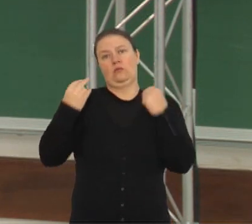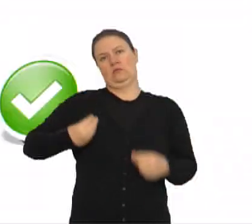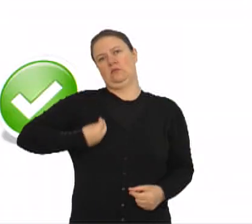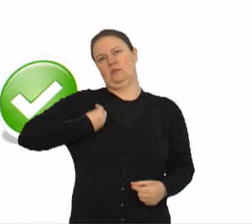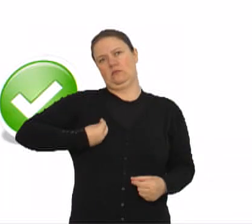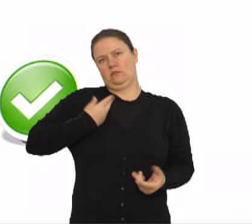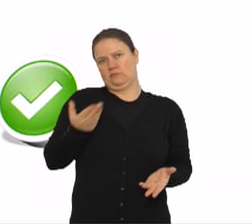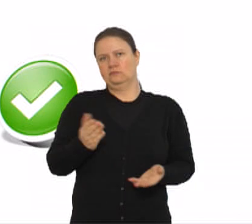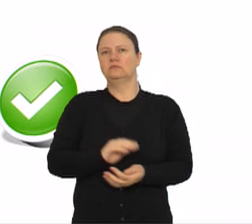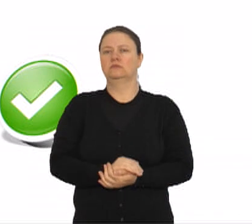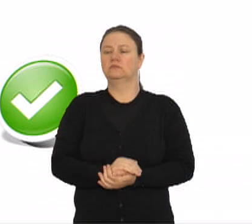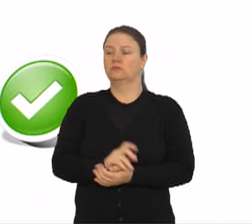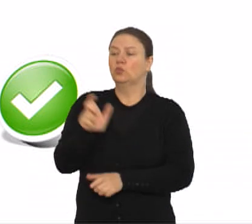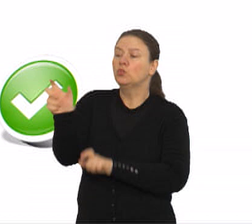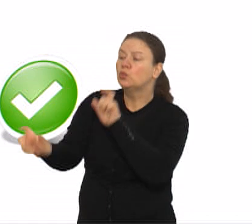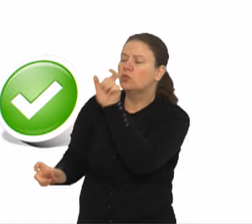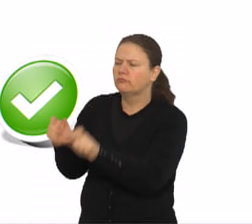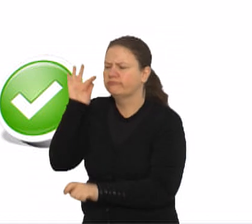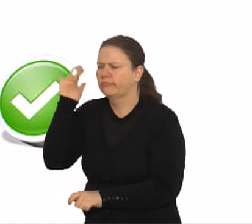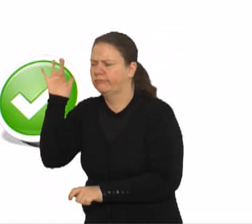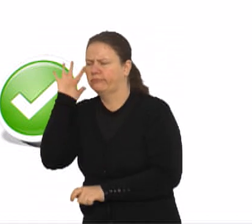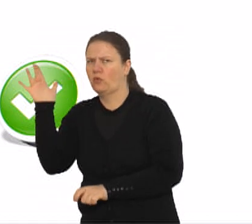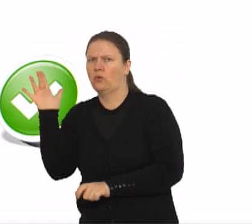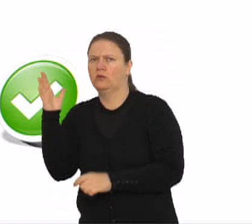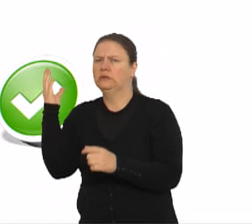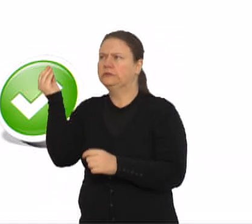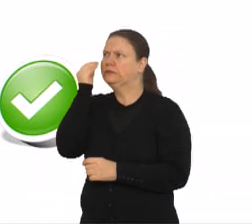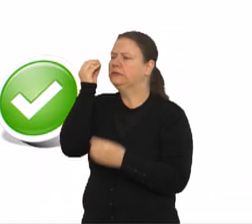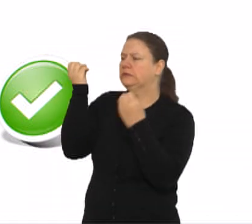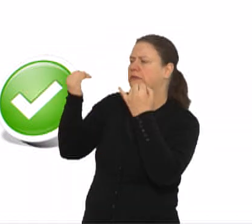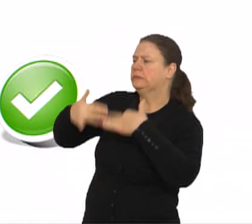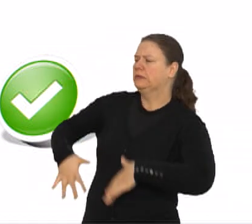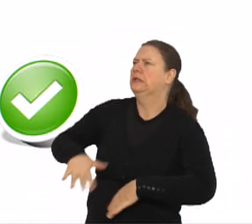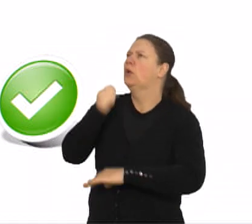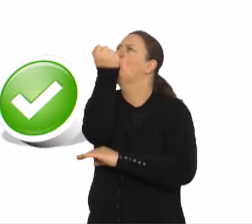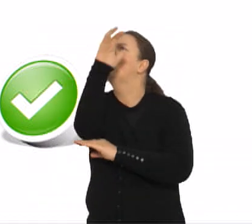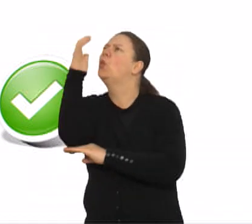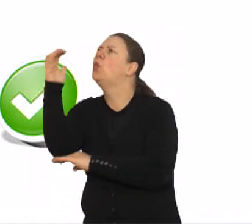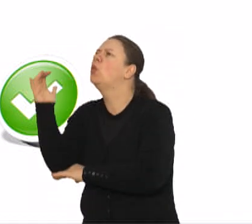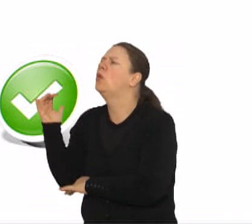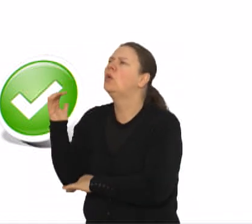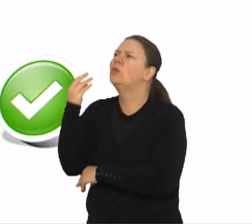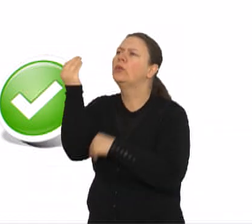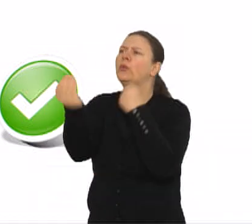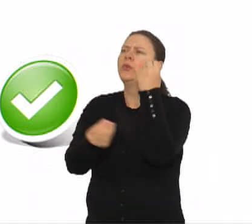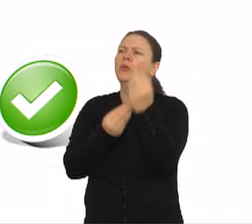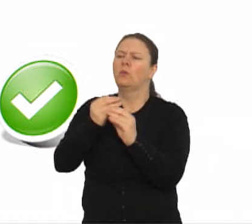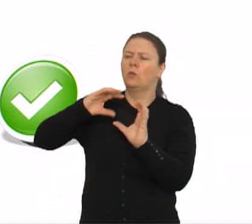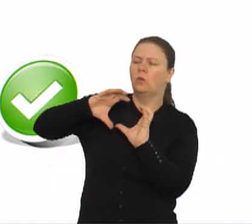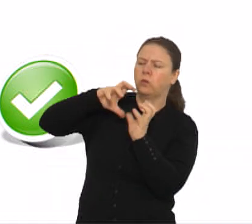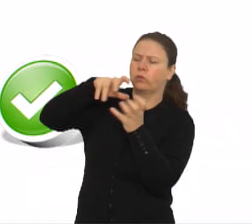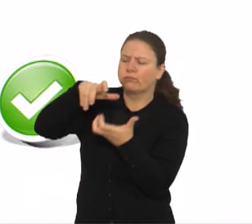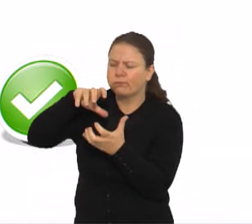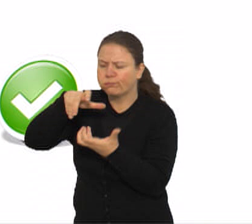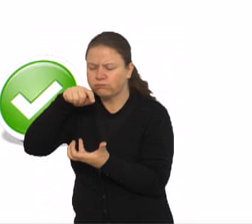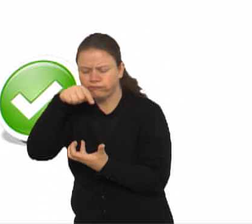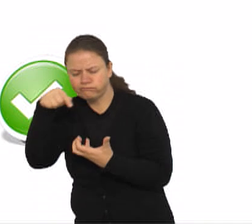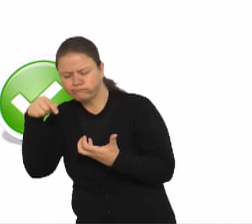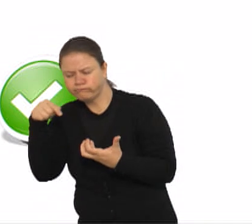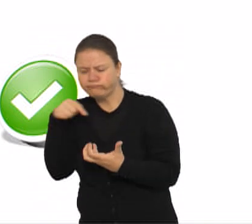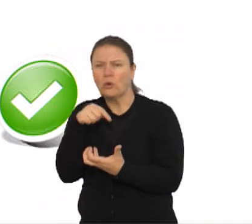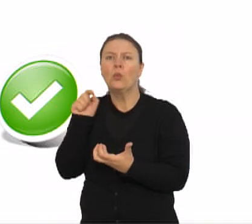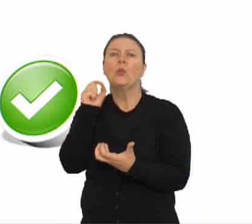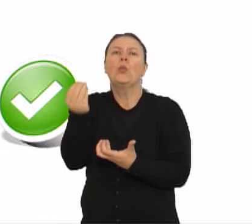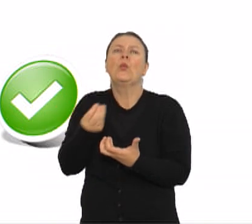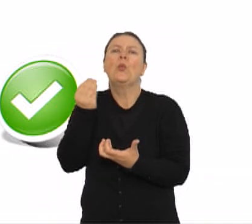Enquanto os filósofos se preocupam em explicar a natureza, o funcionamento do mundo, fazer perguntas que